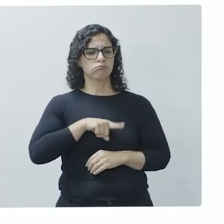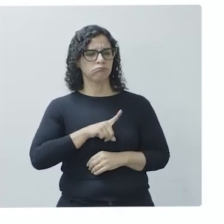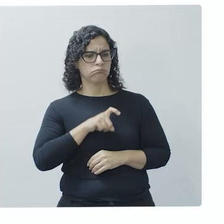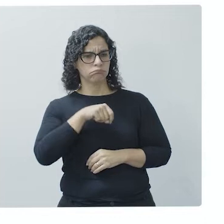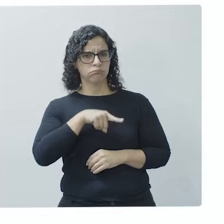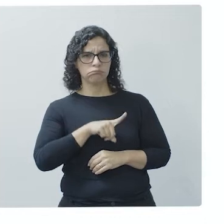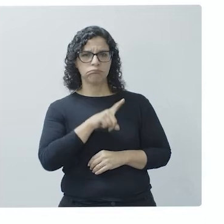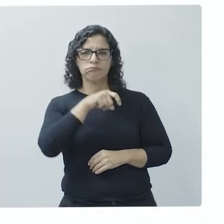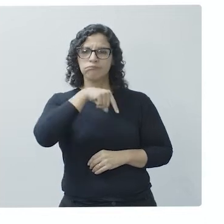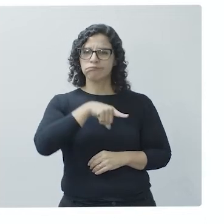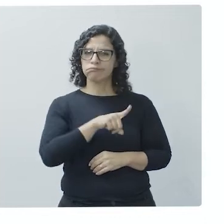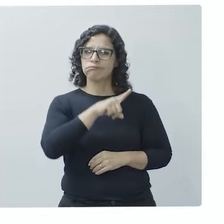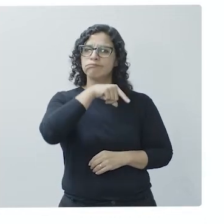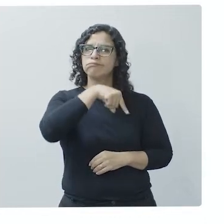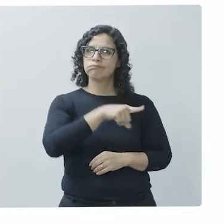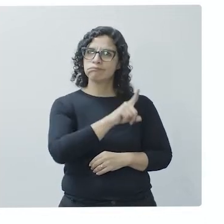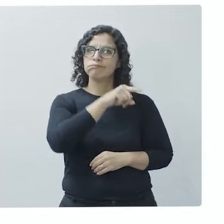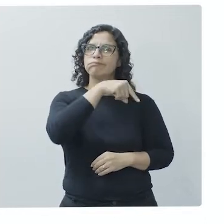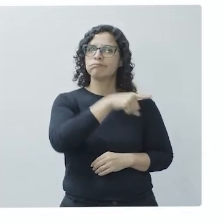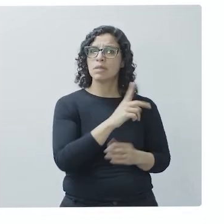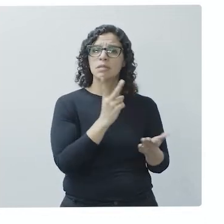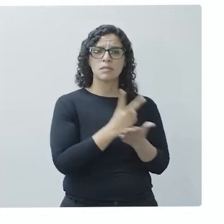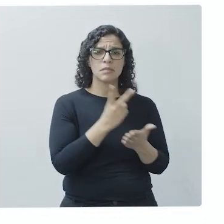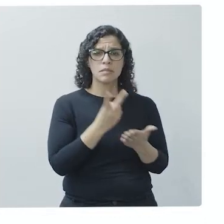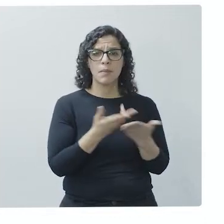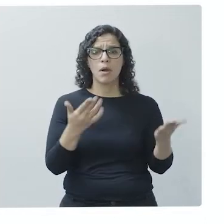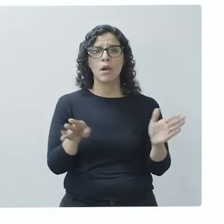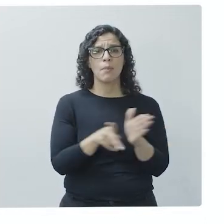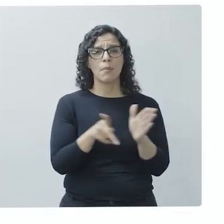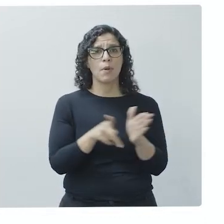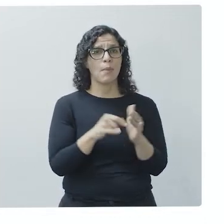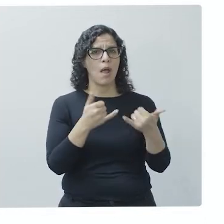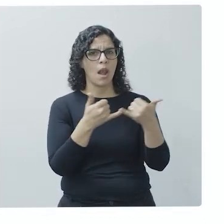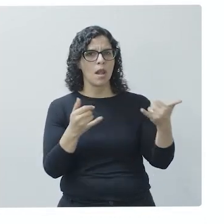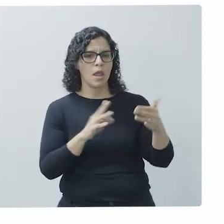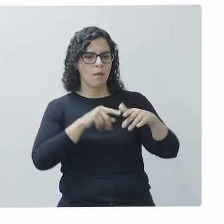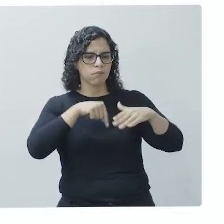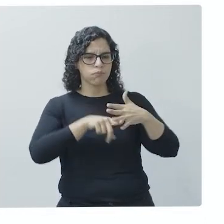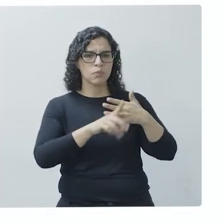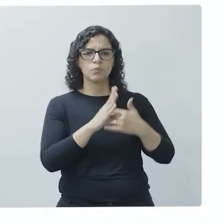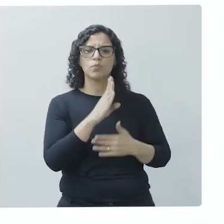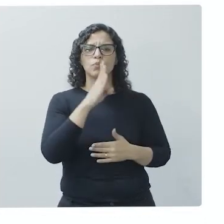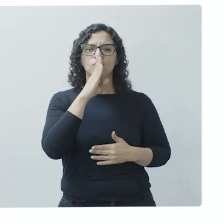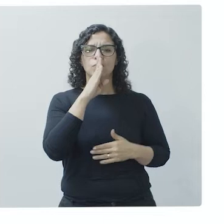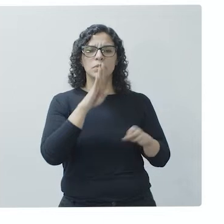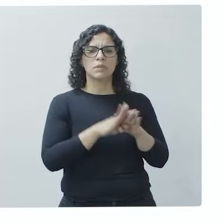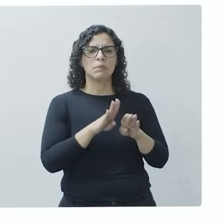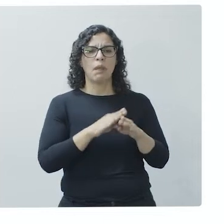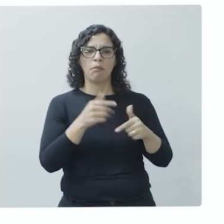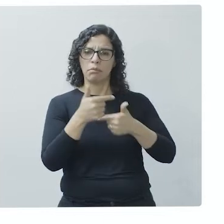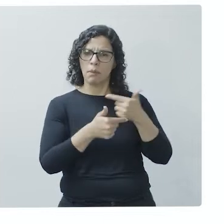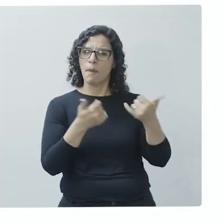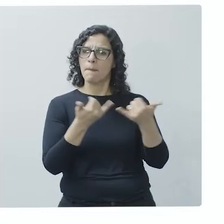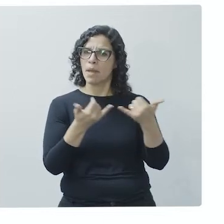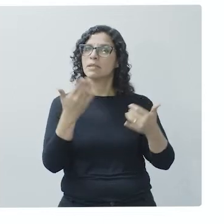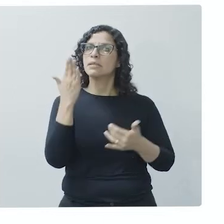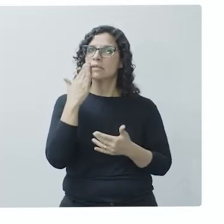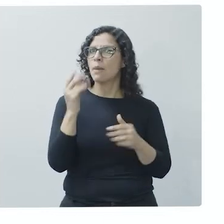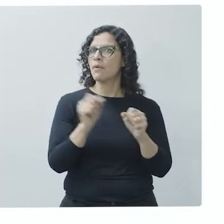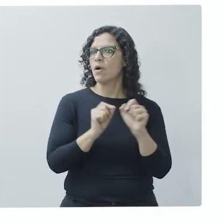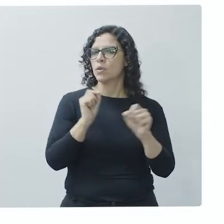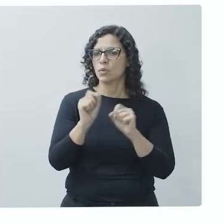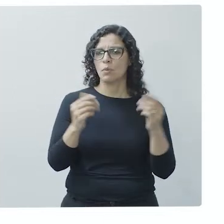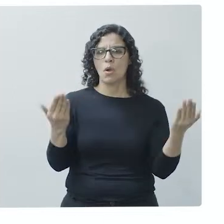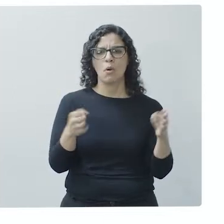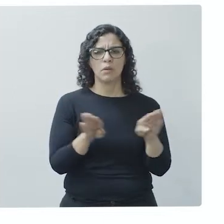andando, buraco aberto pela agulha, era logo enchido por ela, silenciosa e ativa, como quem sabe o que faz,